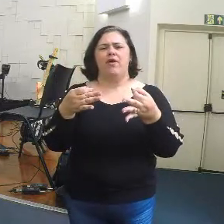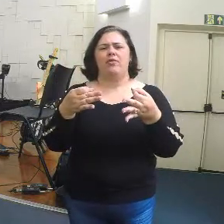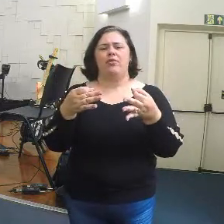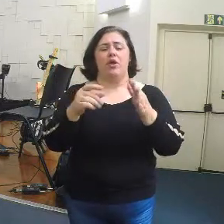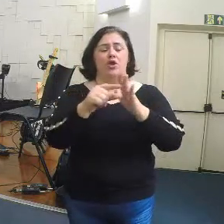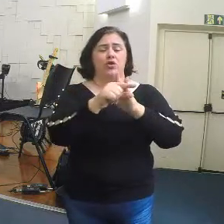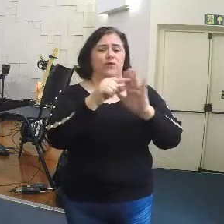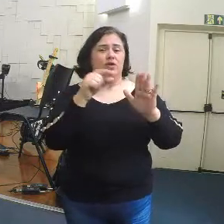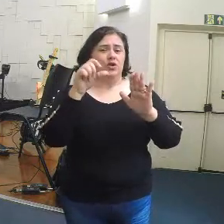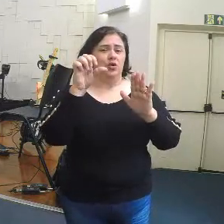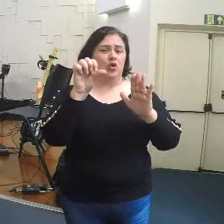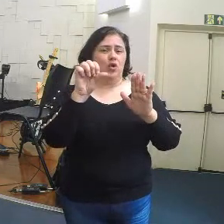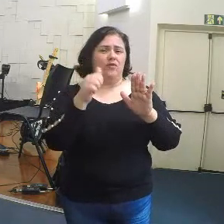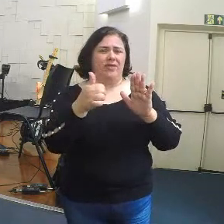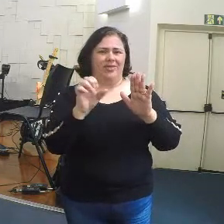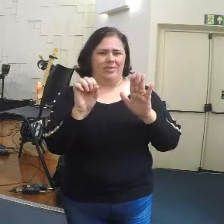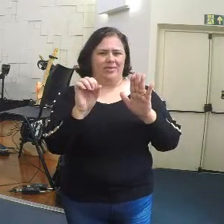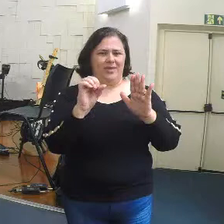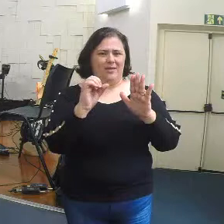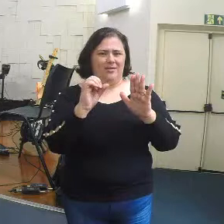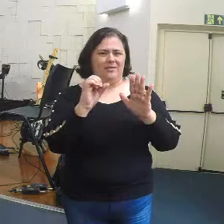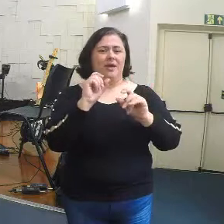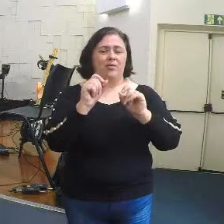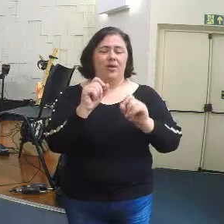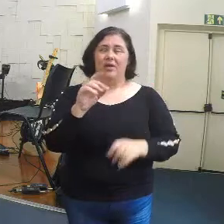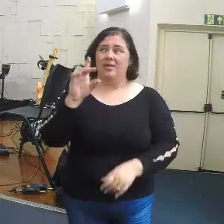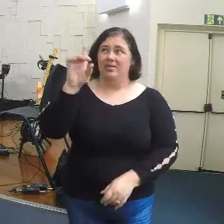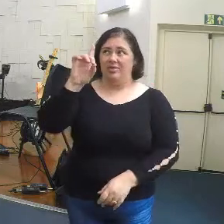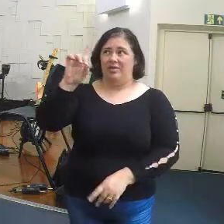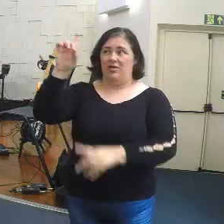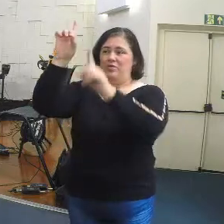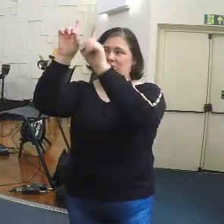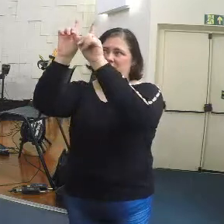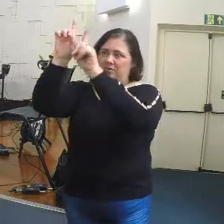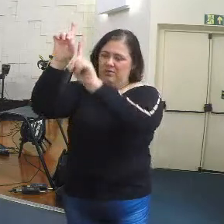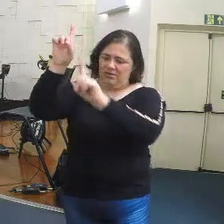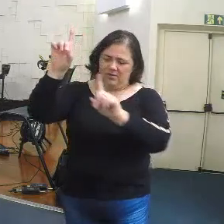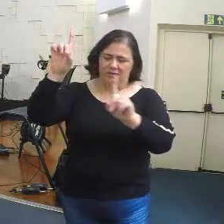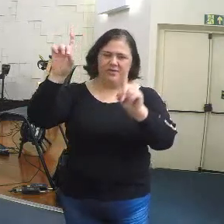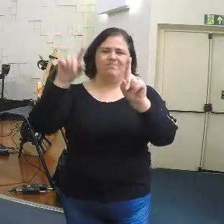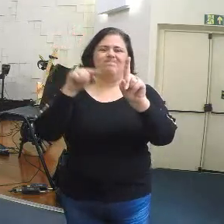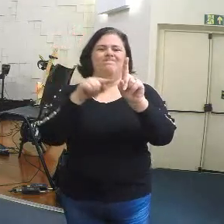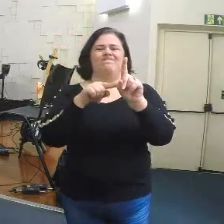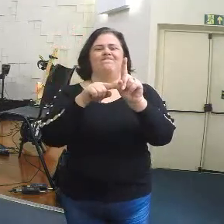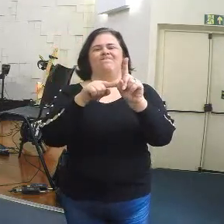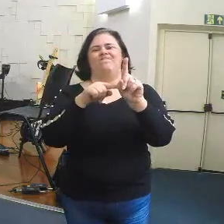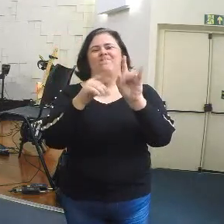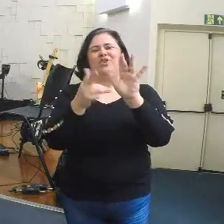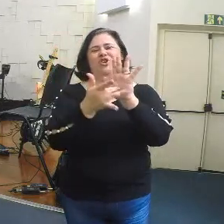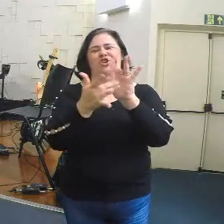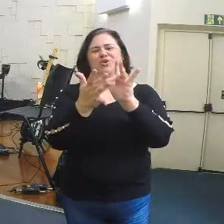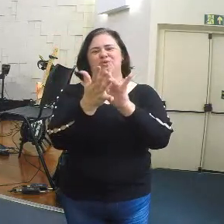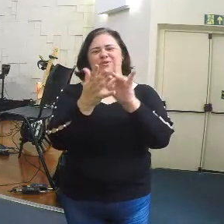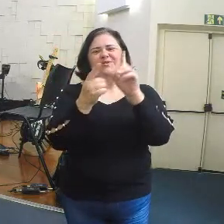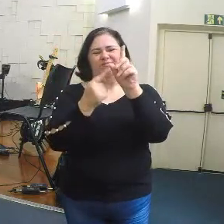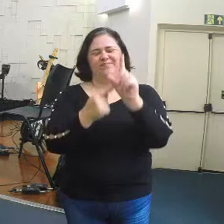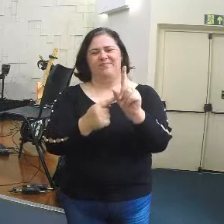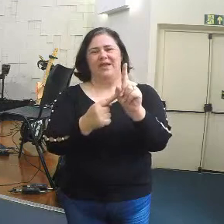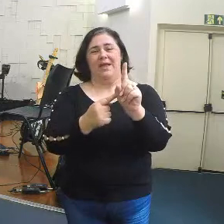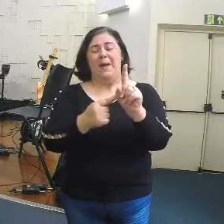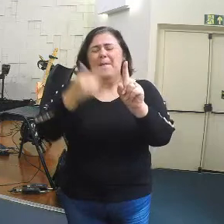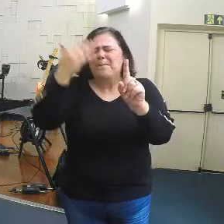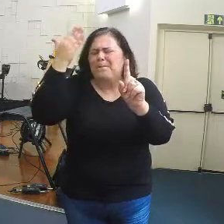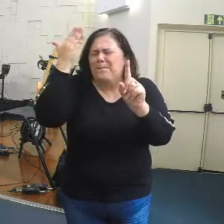se manifestou o amor de Deus. Deus enviou o seu Filho unigênito. A humanidade não conhecia o que era o amor, esse amor